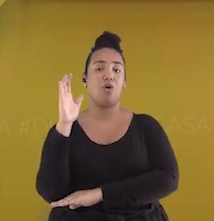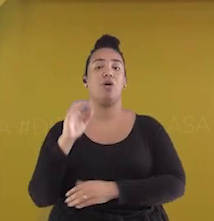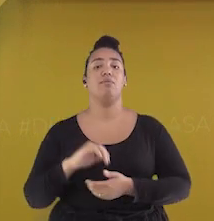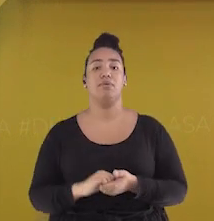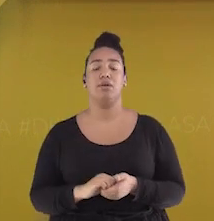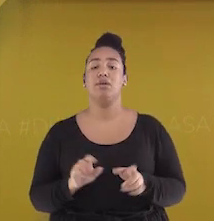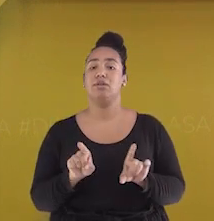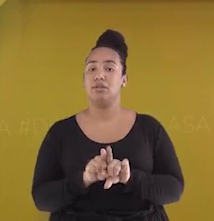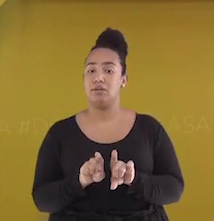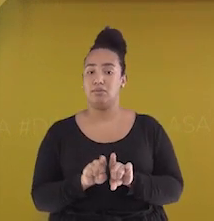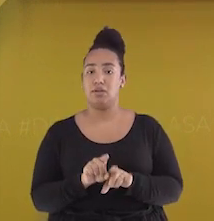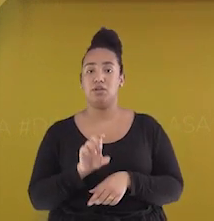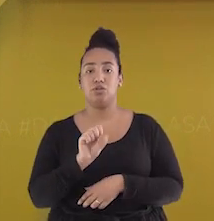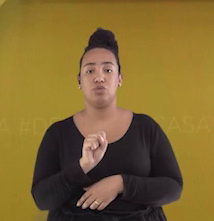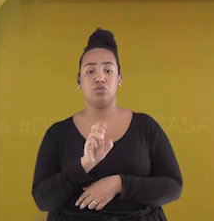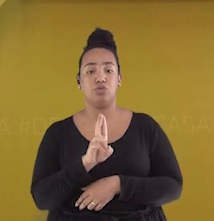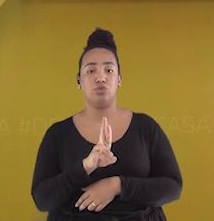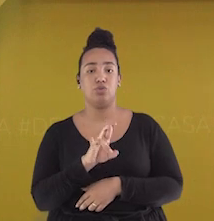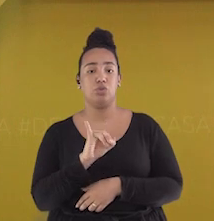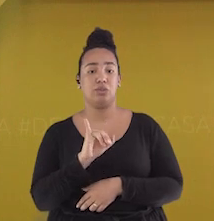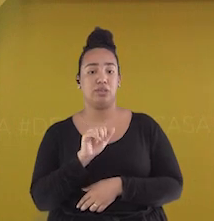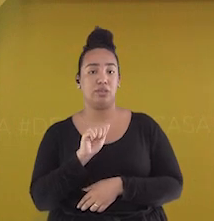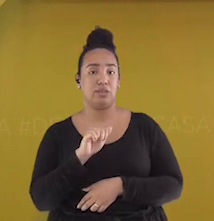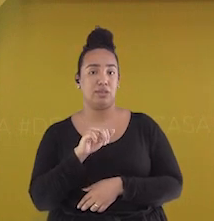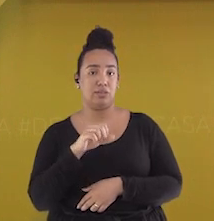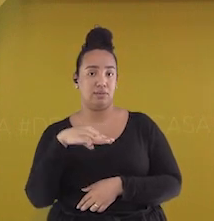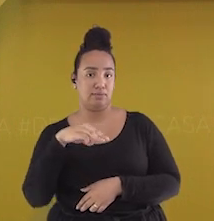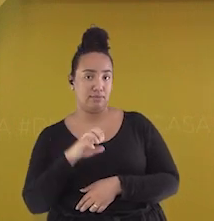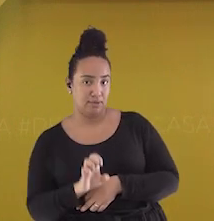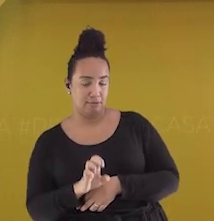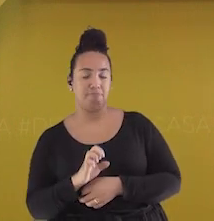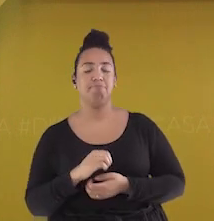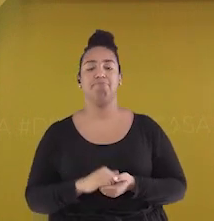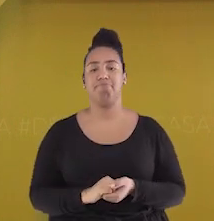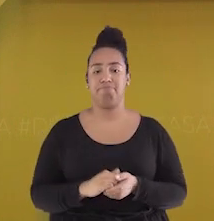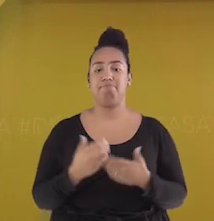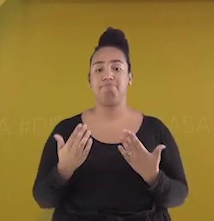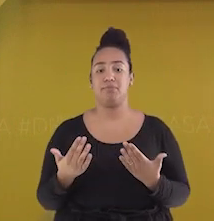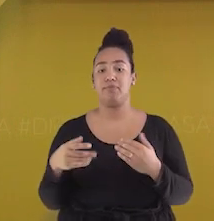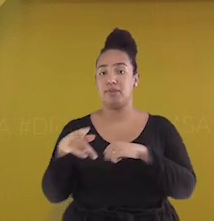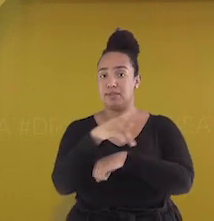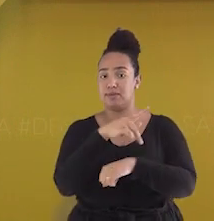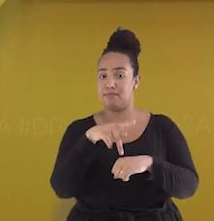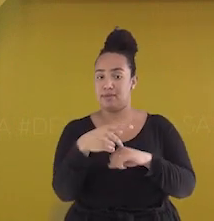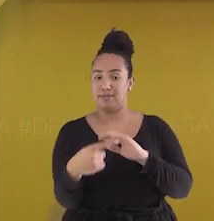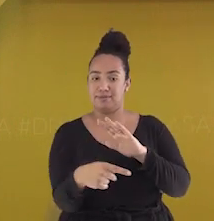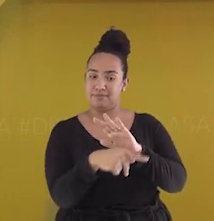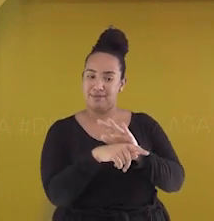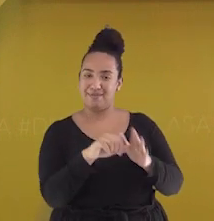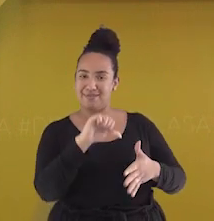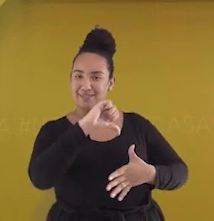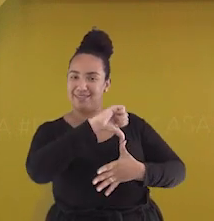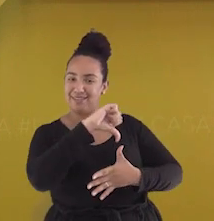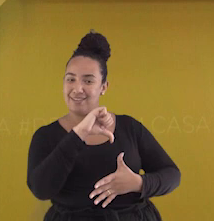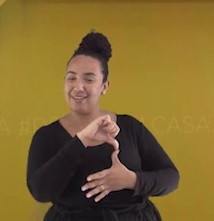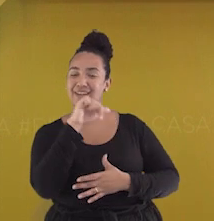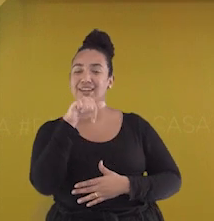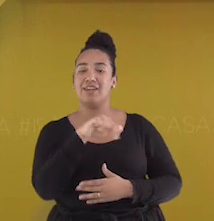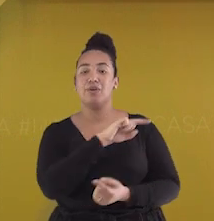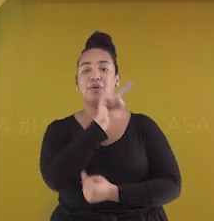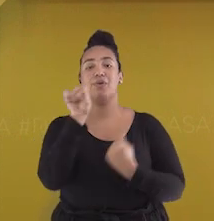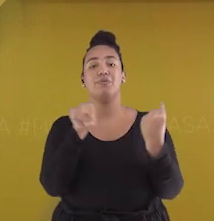Guiana, Peru e Suriname. Essa integração entre países sul-americanos